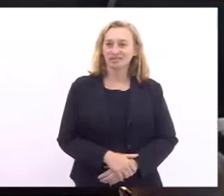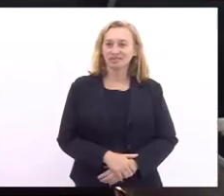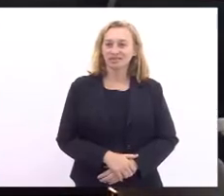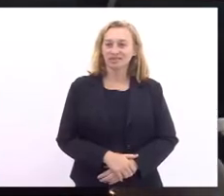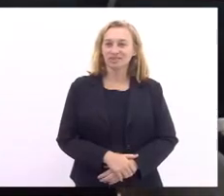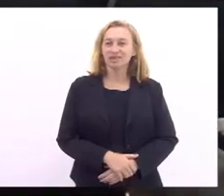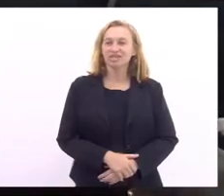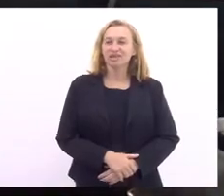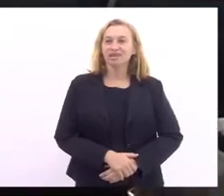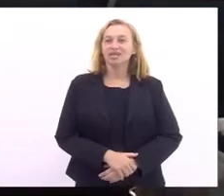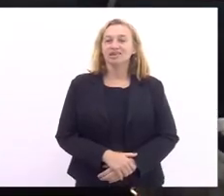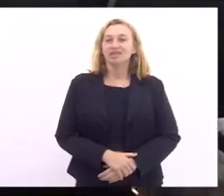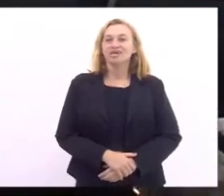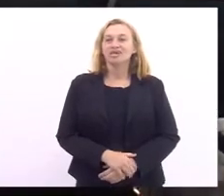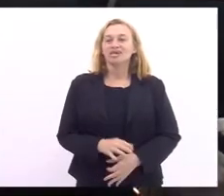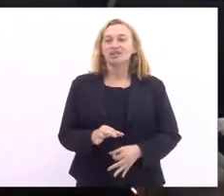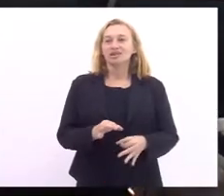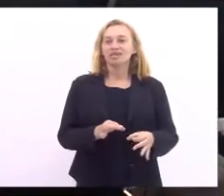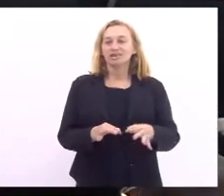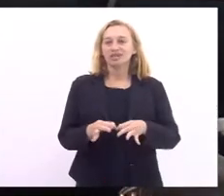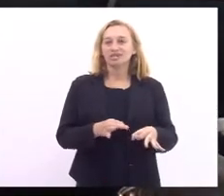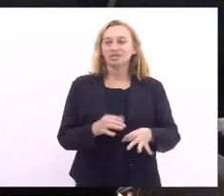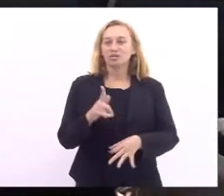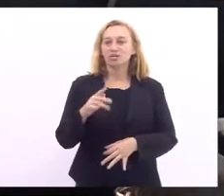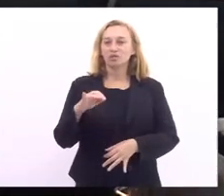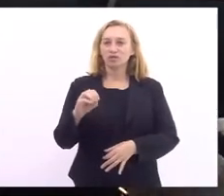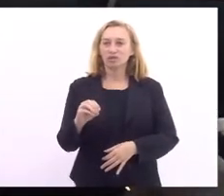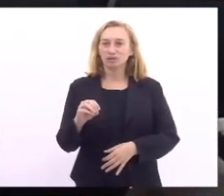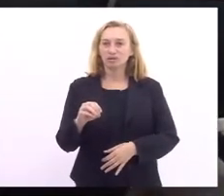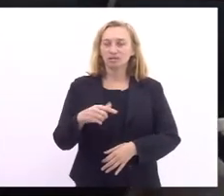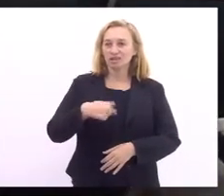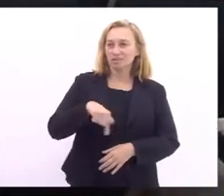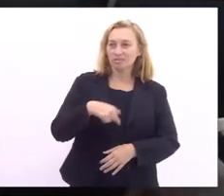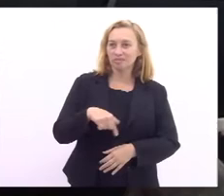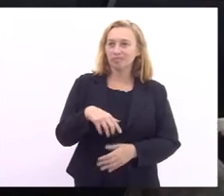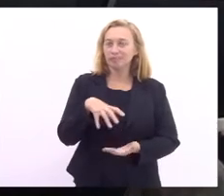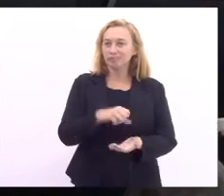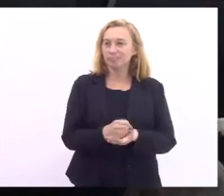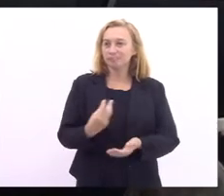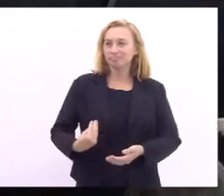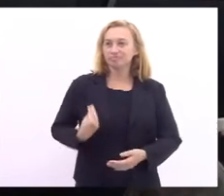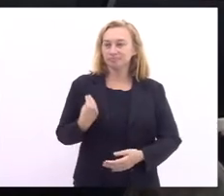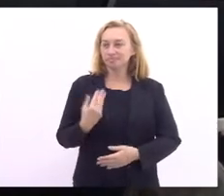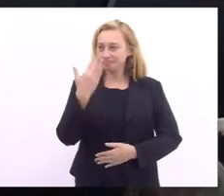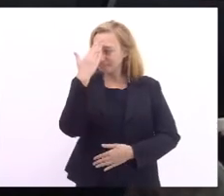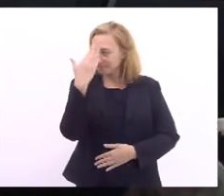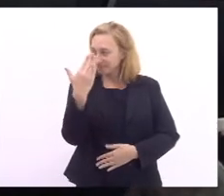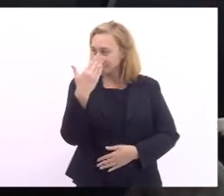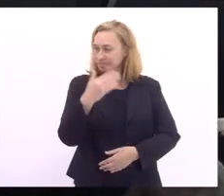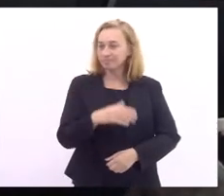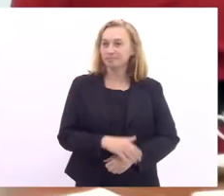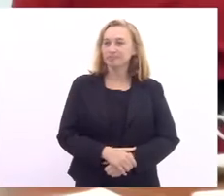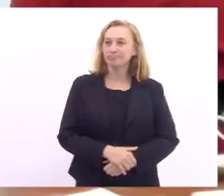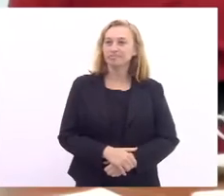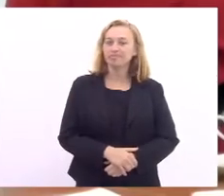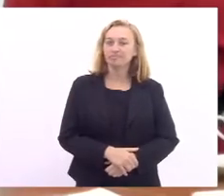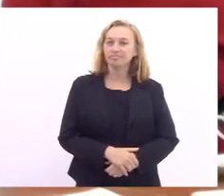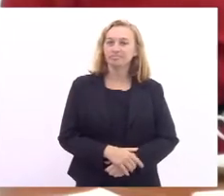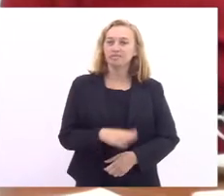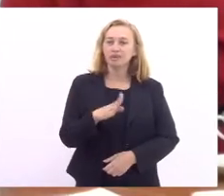dumm dumm redação golfinho da Baixada de Queimados e o registro aqui a presença agradeço de ventril